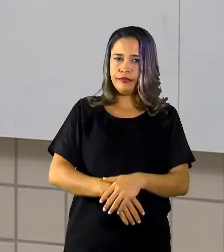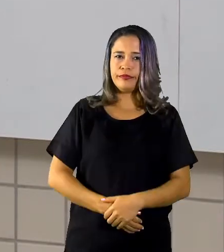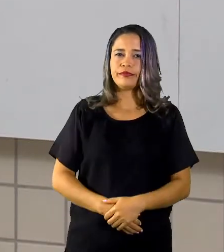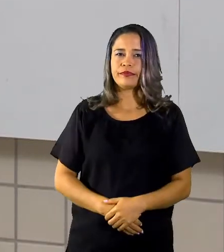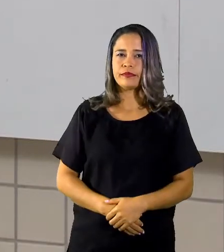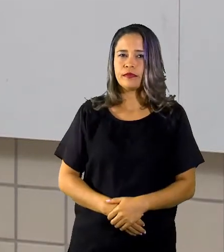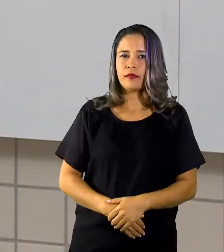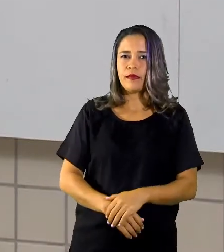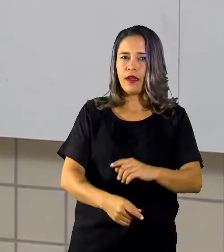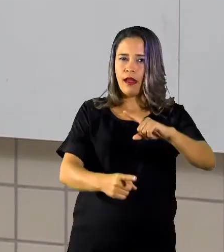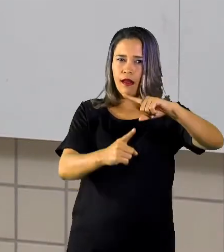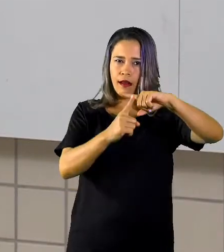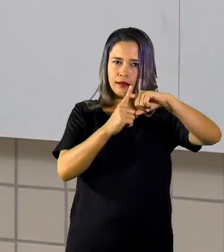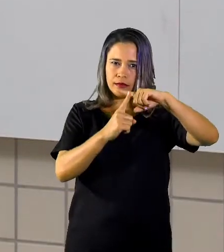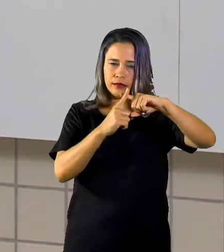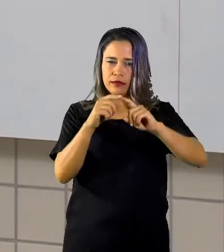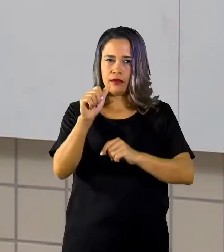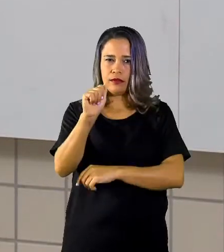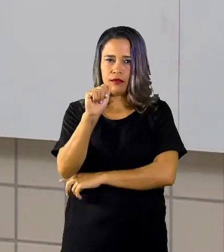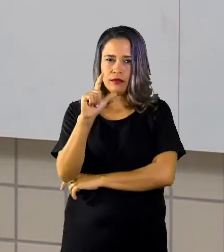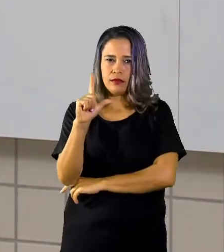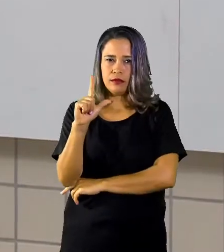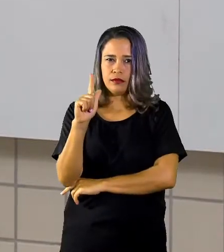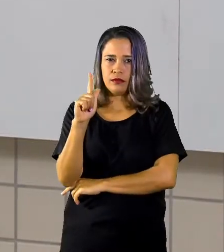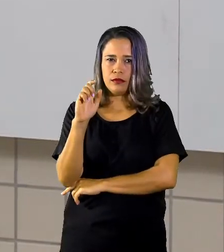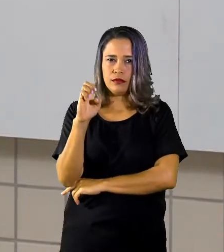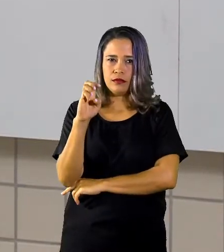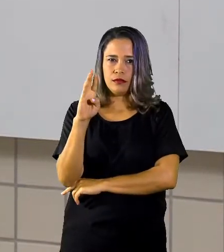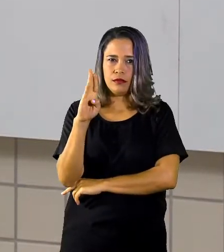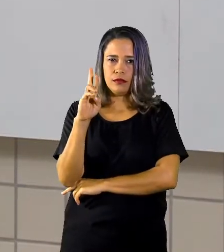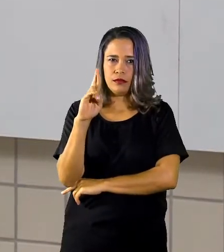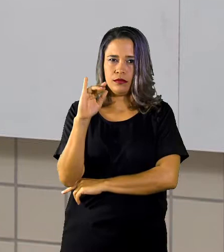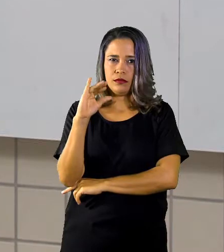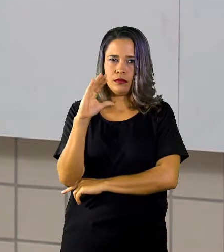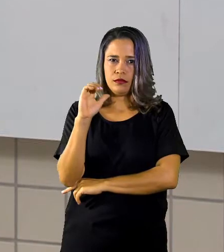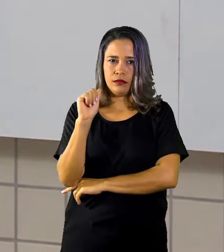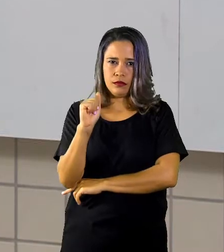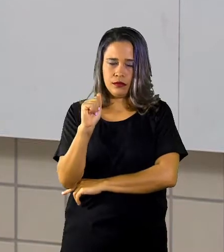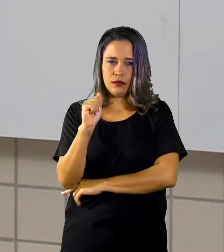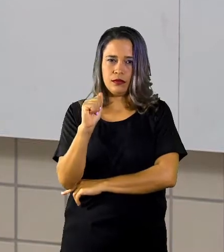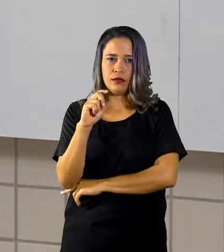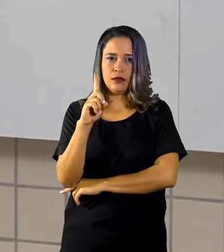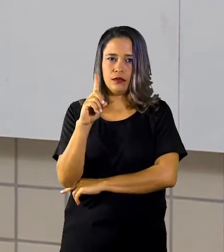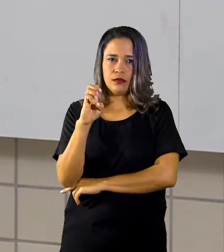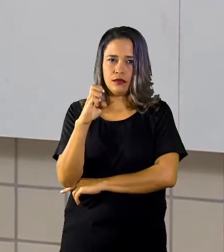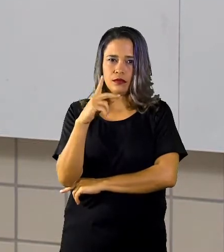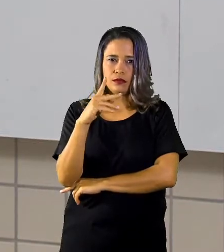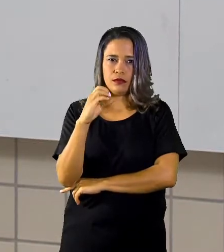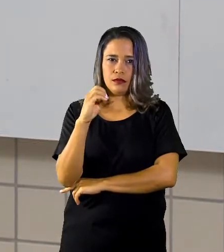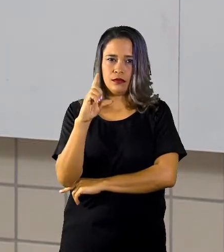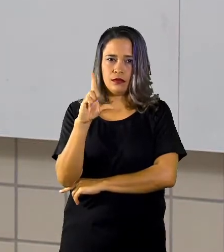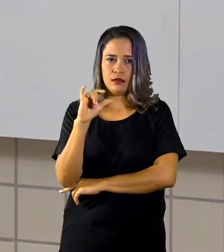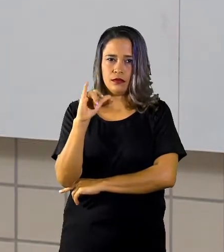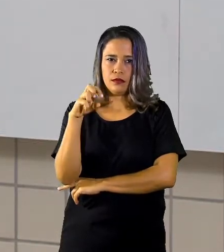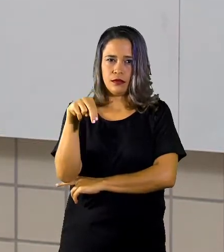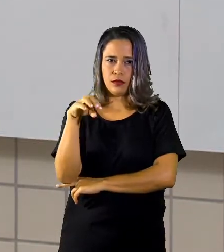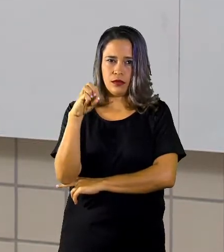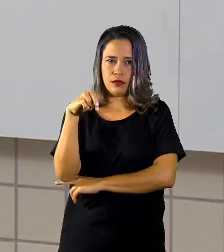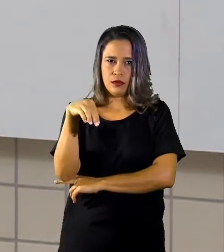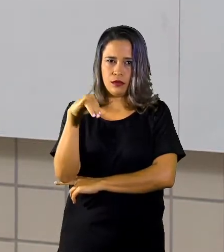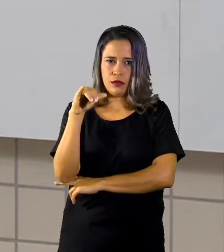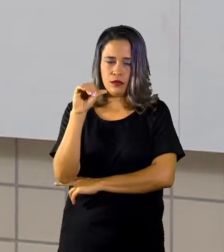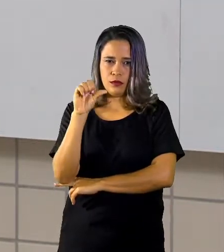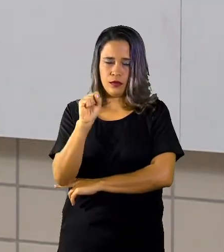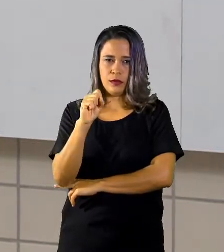a adição algébrica de polinômios. E quando eu falo numa adição algébrica, eu preciso lembrar que tudo o que eu falar